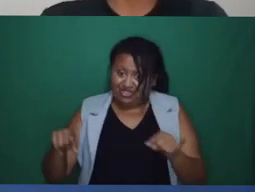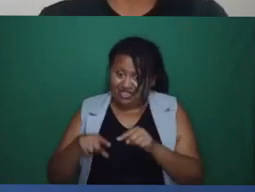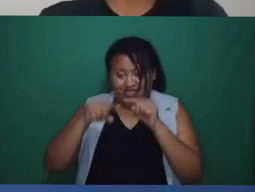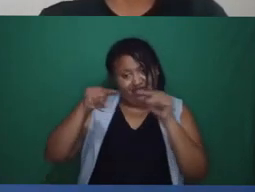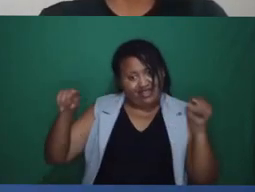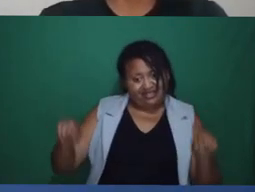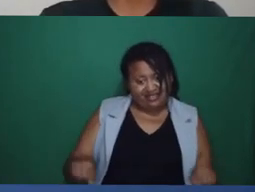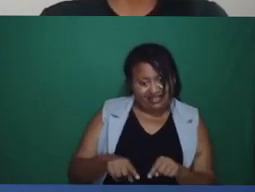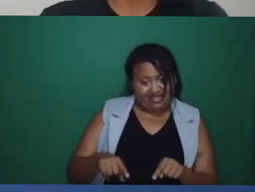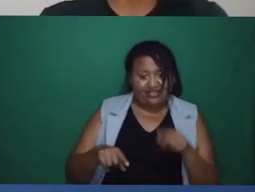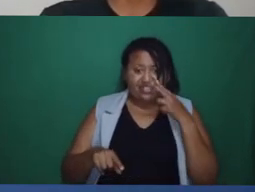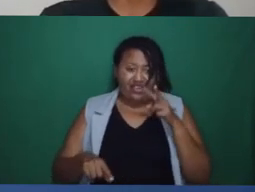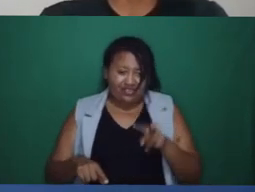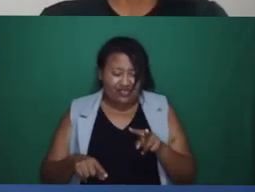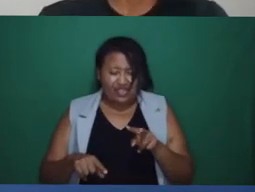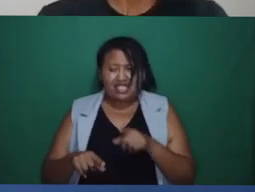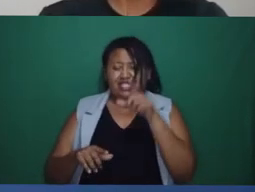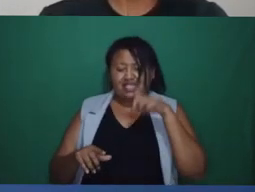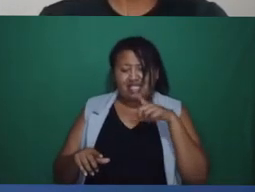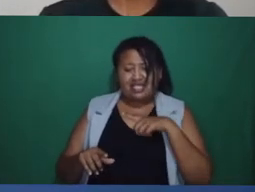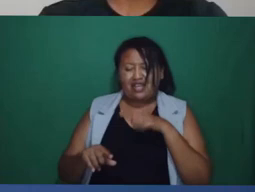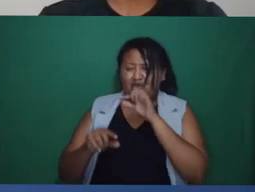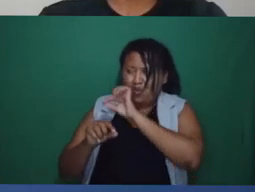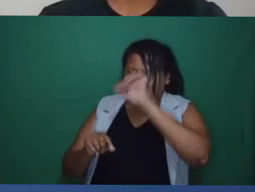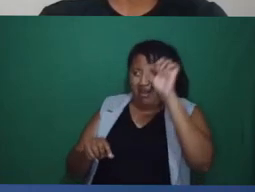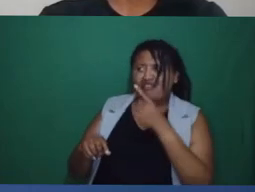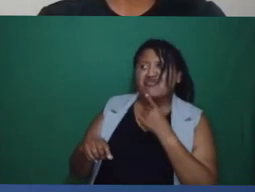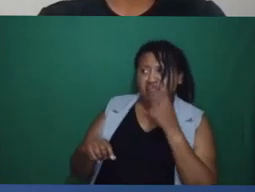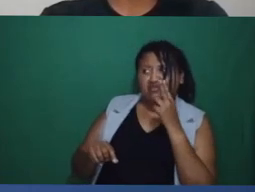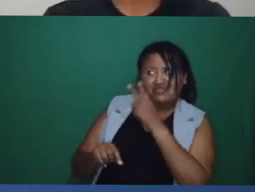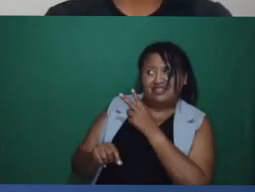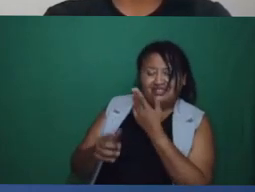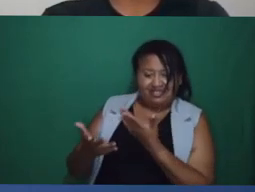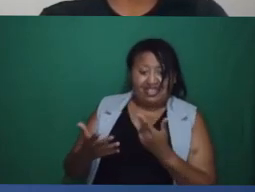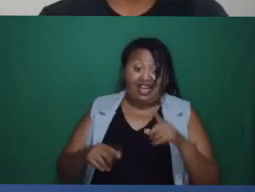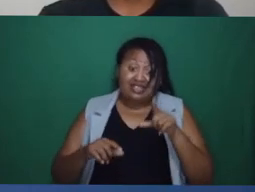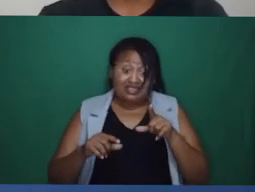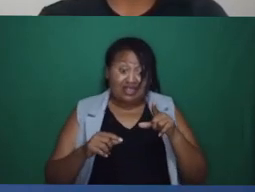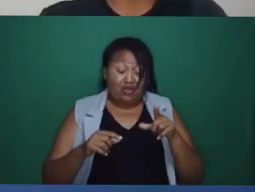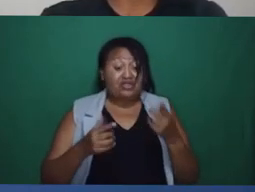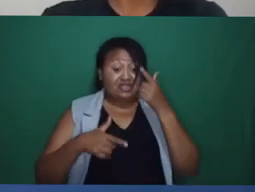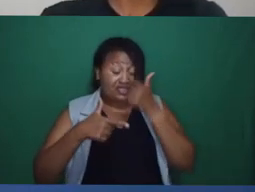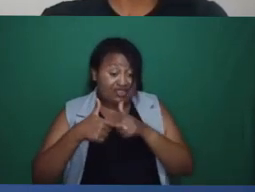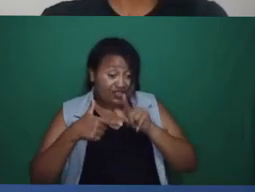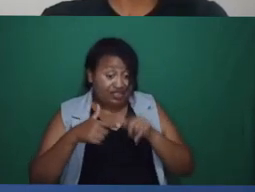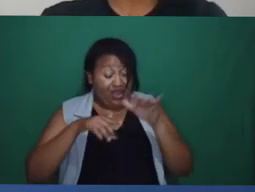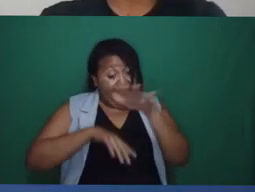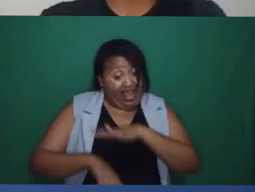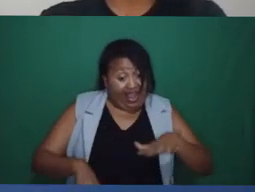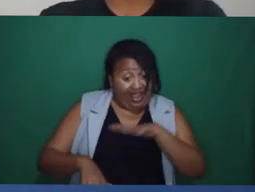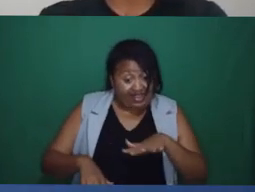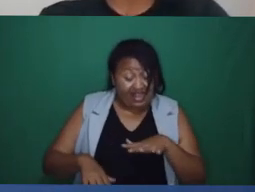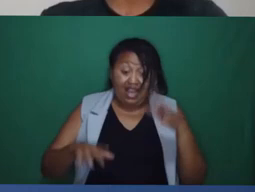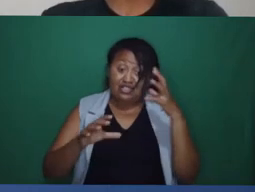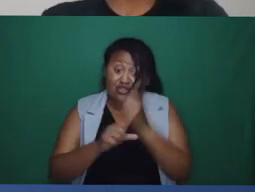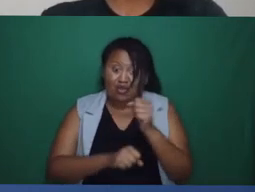e ali uma linha vermelha para vocês subdividindo essa área nós teremos que a área total dela seria a soma